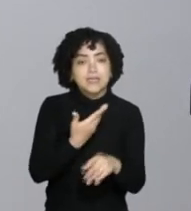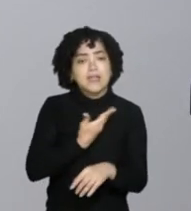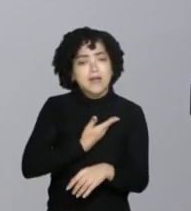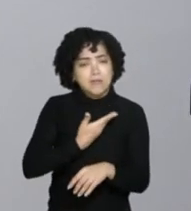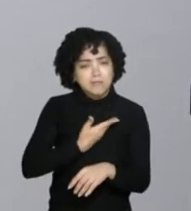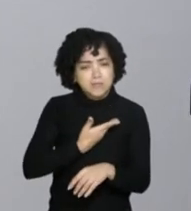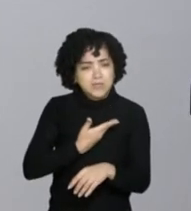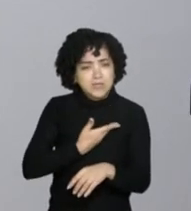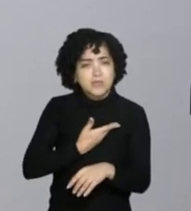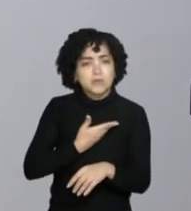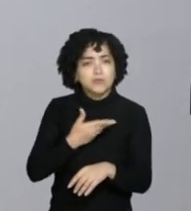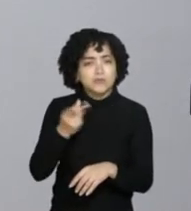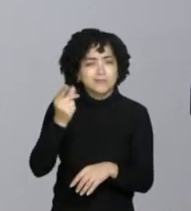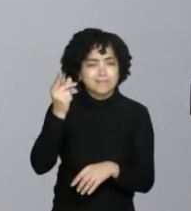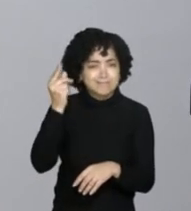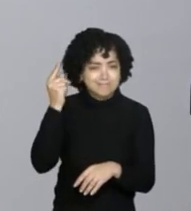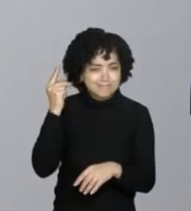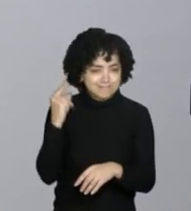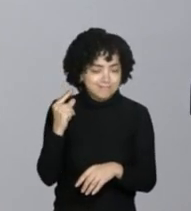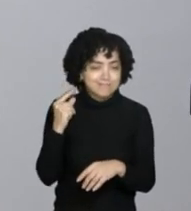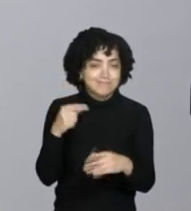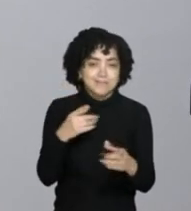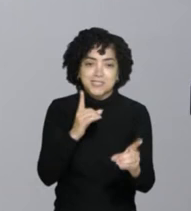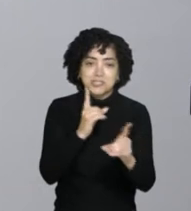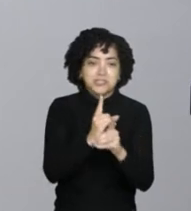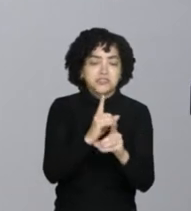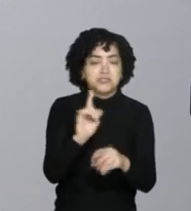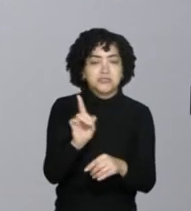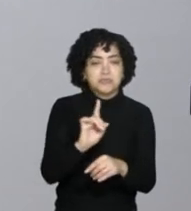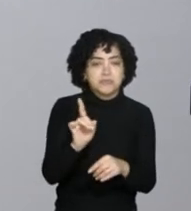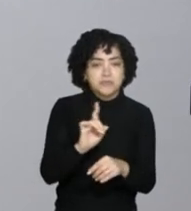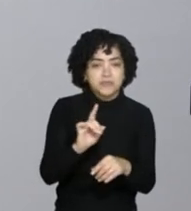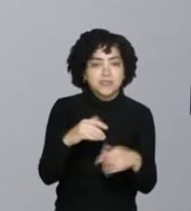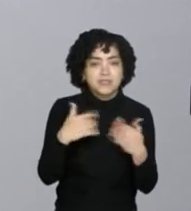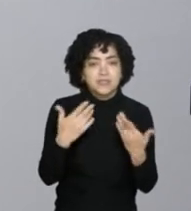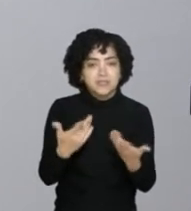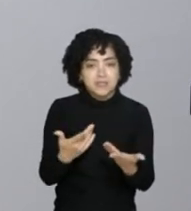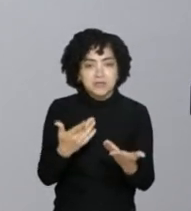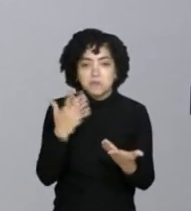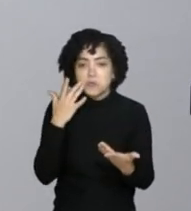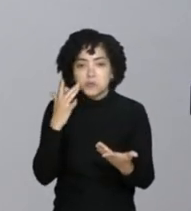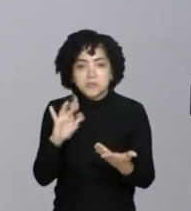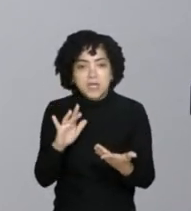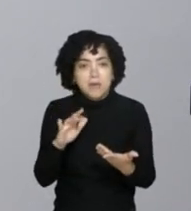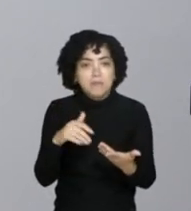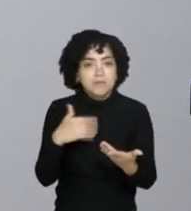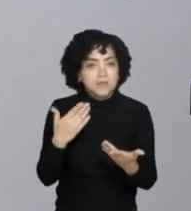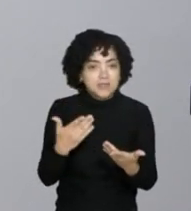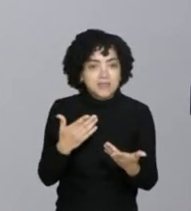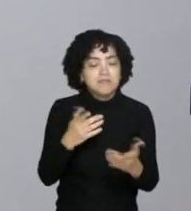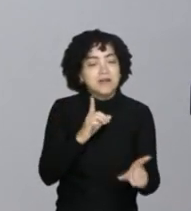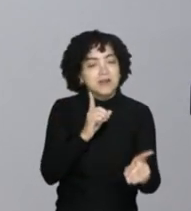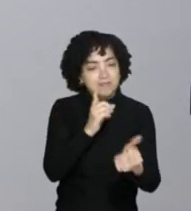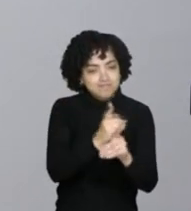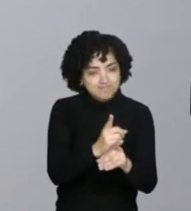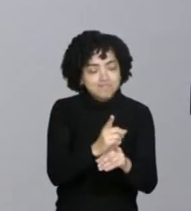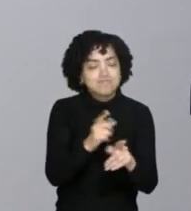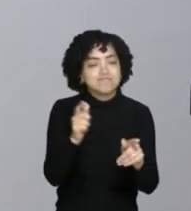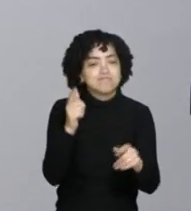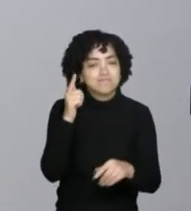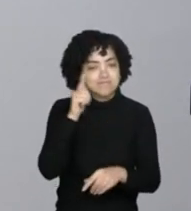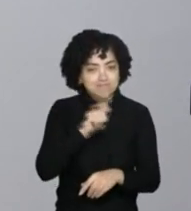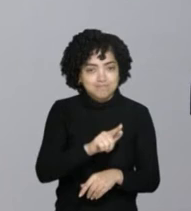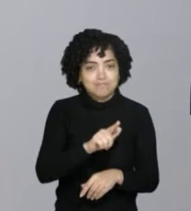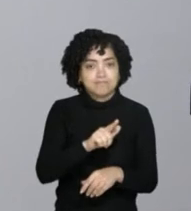de, acho, uns 45 anos, que a gente se conversava mais, não se sabia onde um via, mas lá se encontremos e